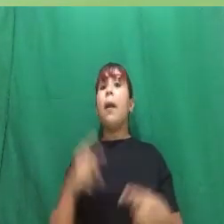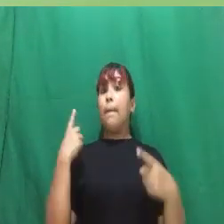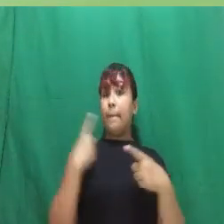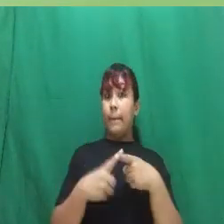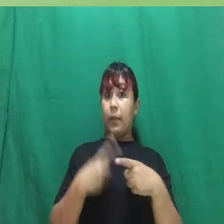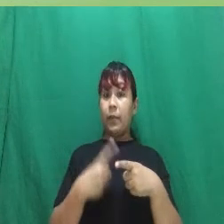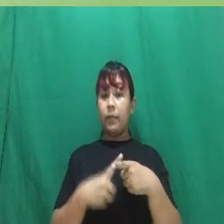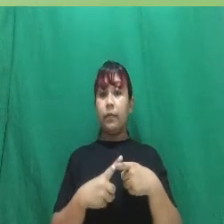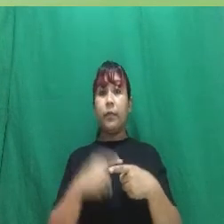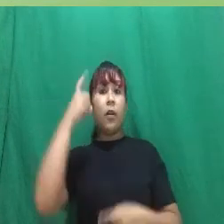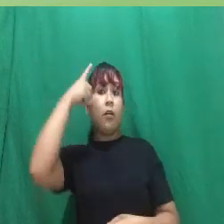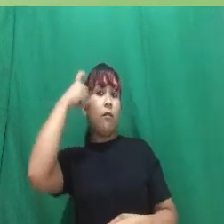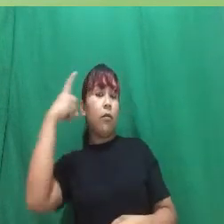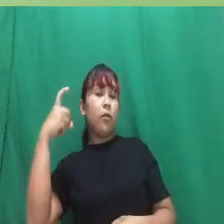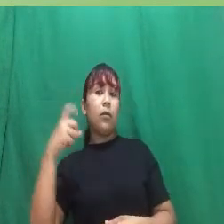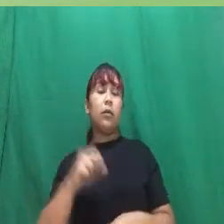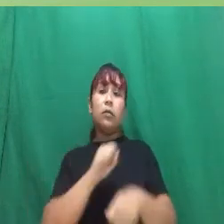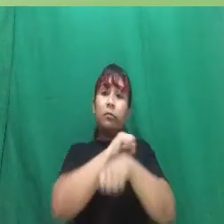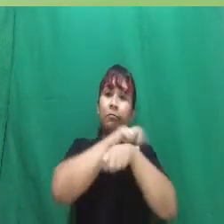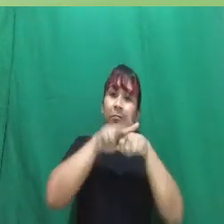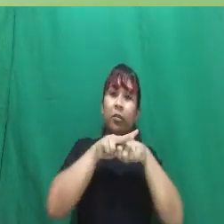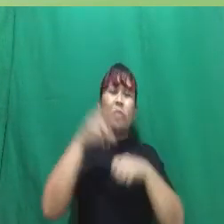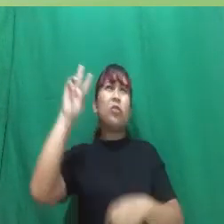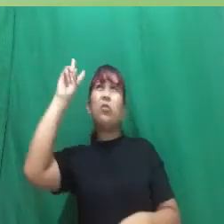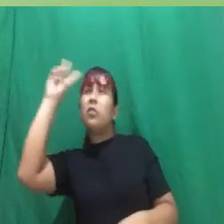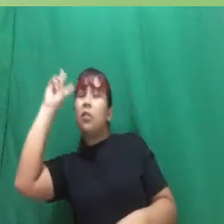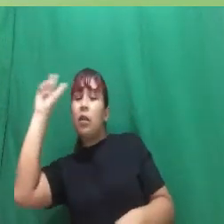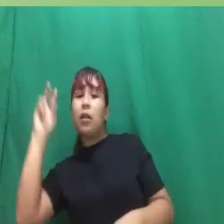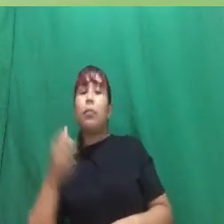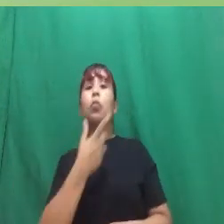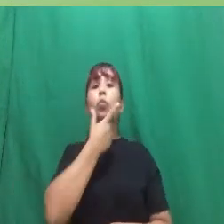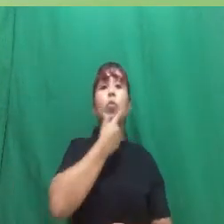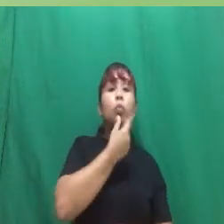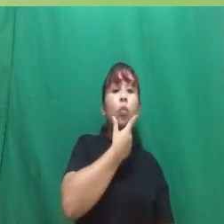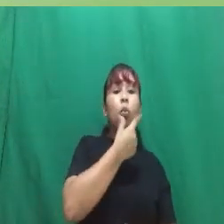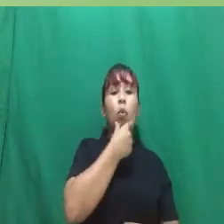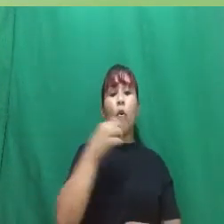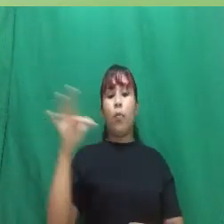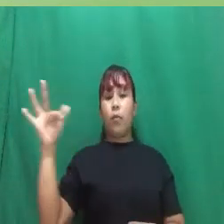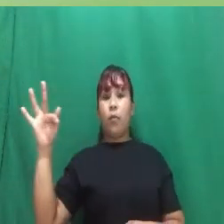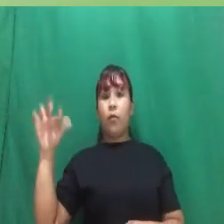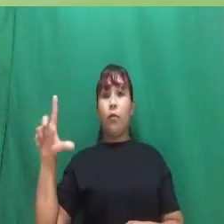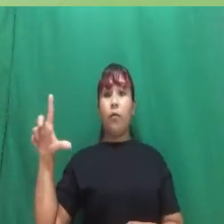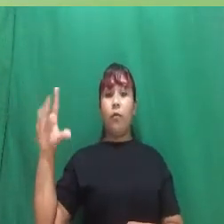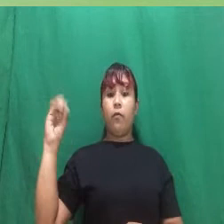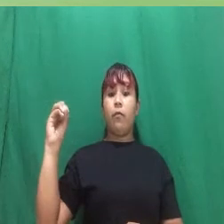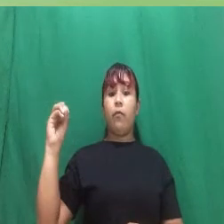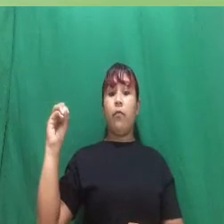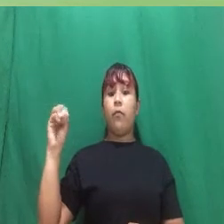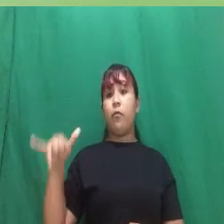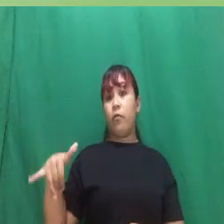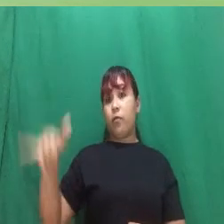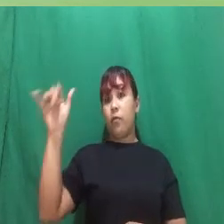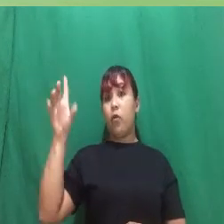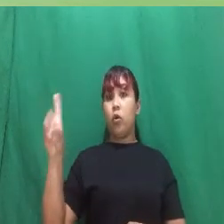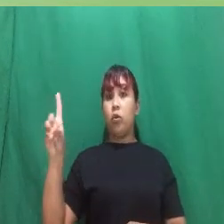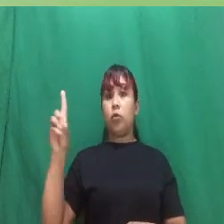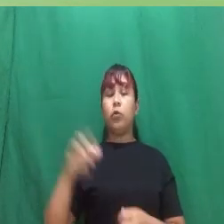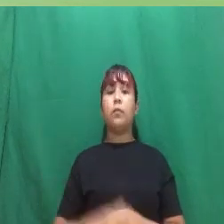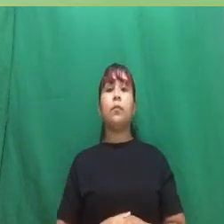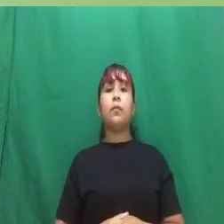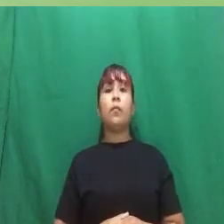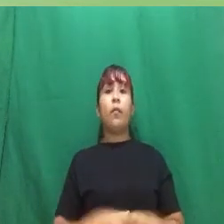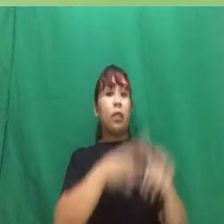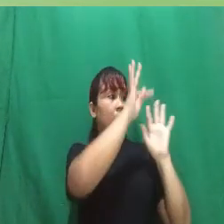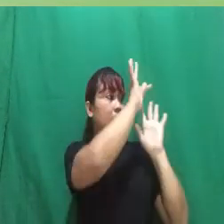Marc Jacobs postou no Instagram depois de ter uma de suas lojas destruída pelos protestos de Los